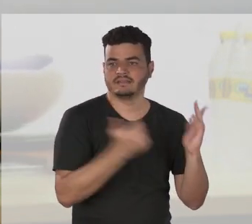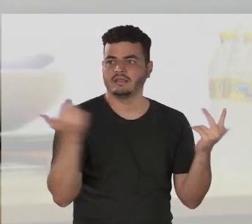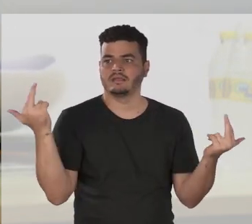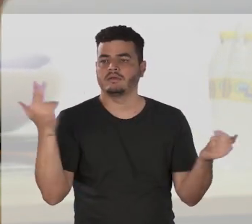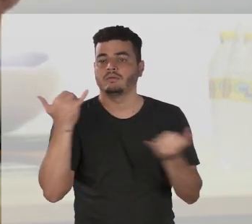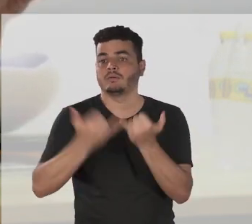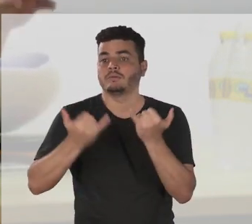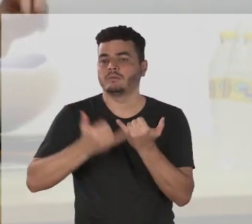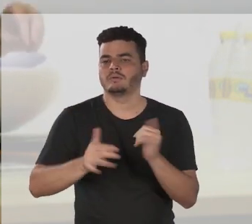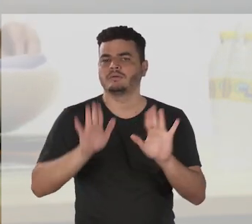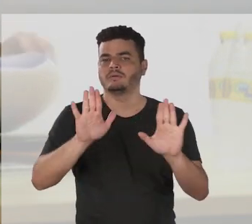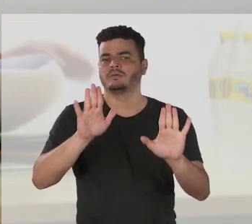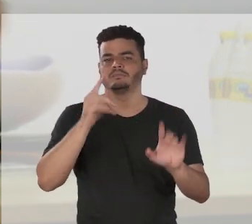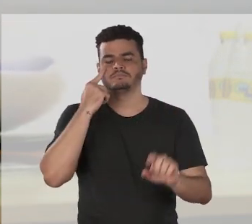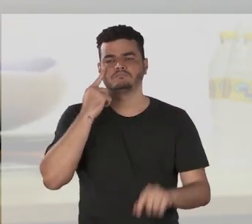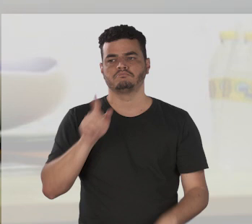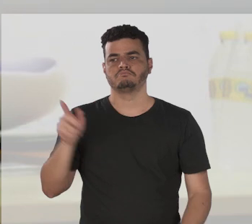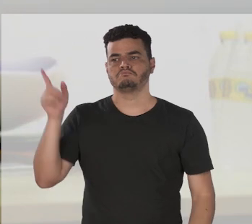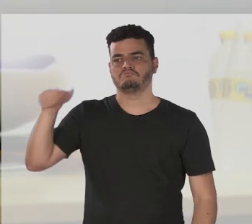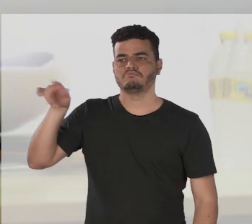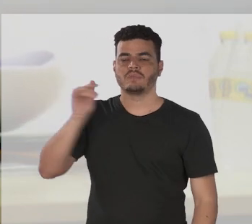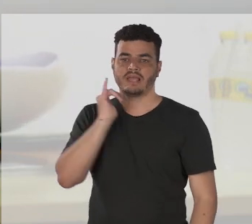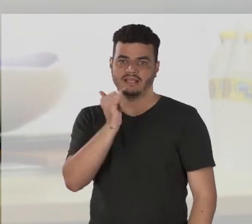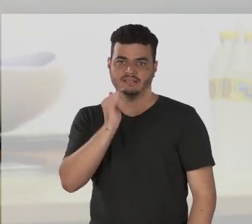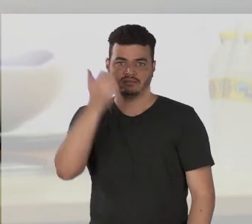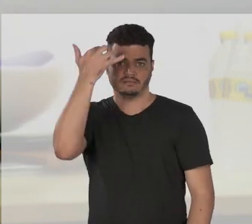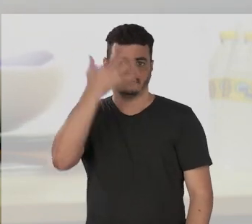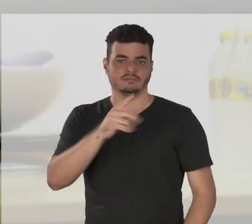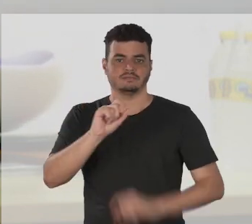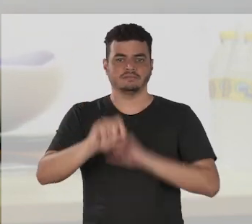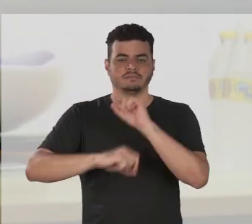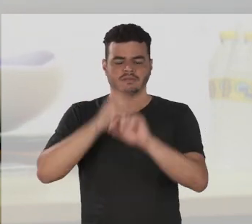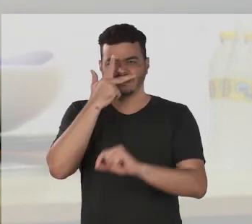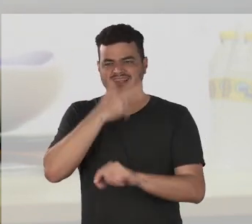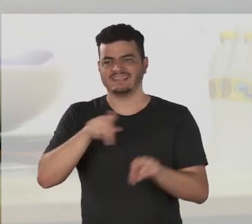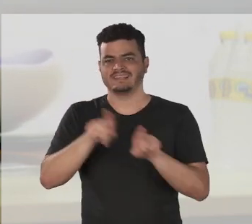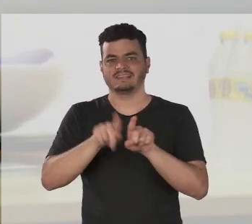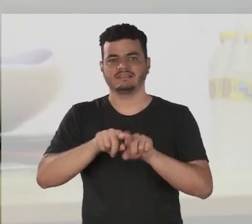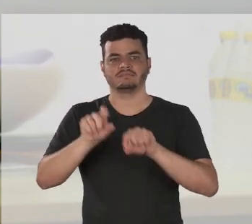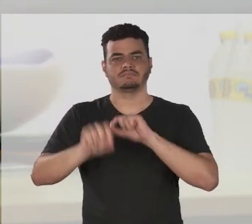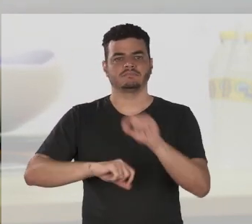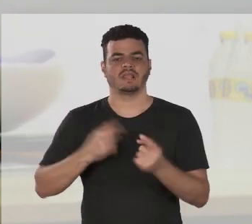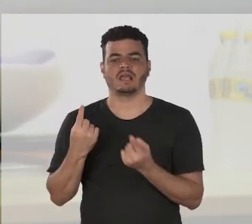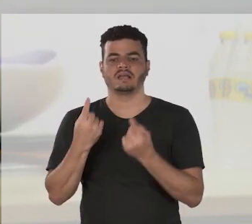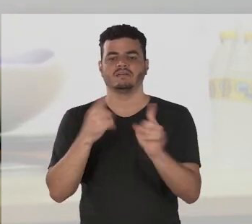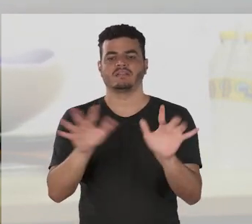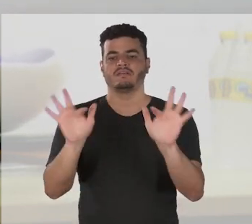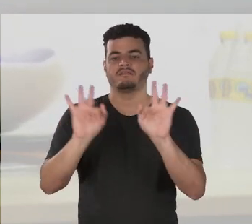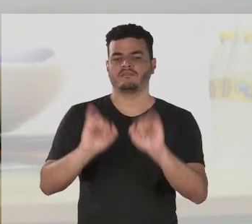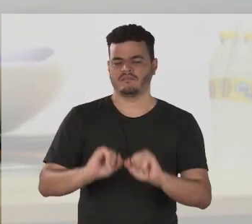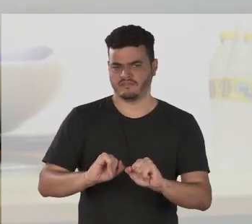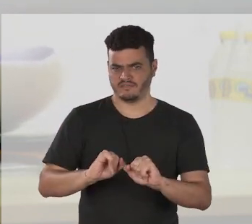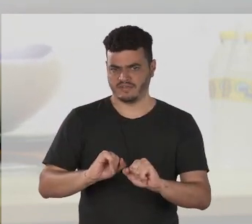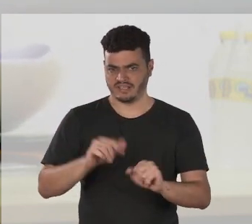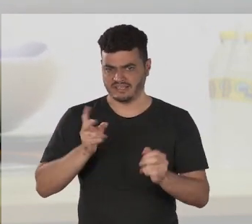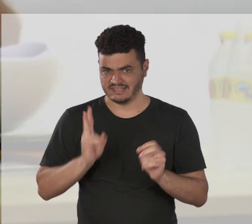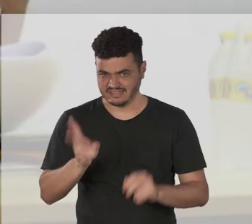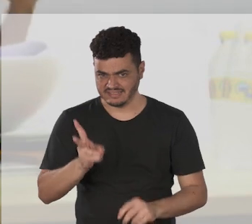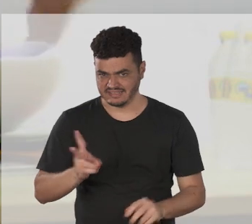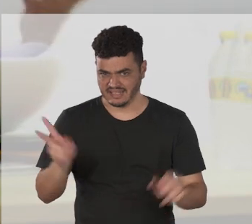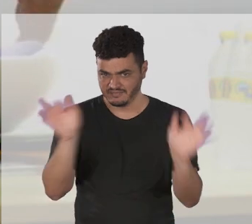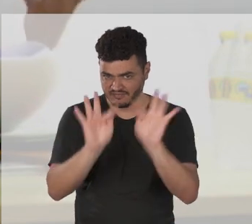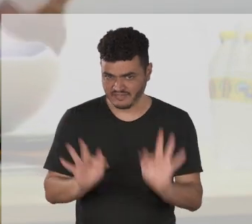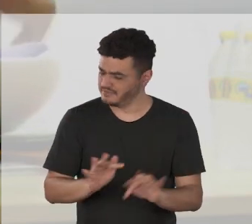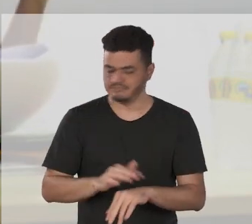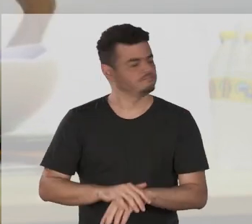dela. E a voz narrativa traz histórias desafiantes, com finais, né, não necessariamente felizes,